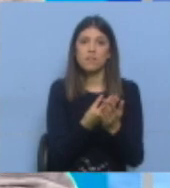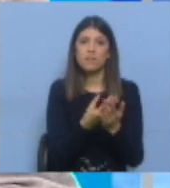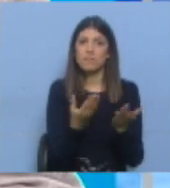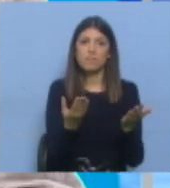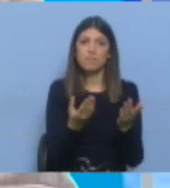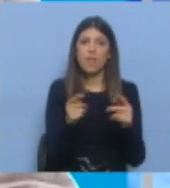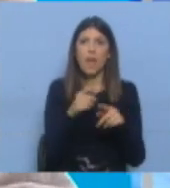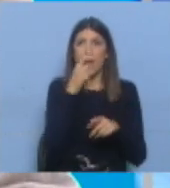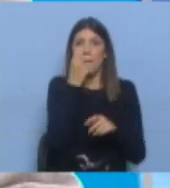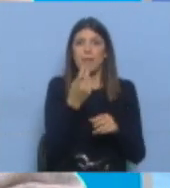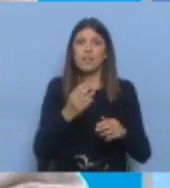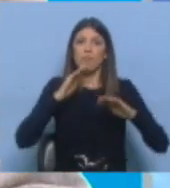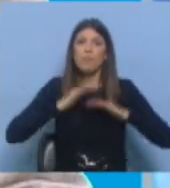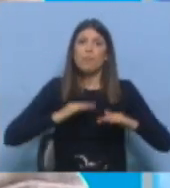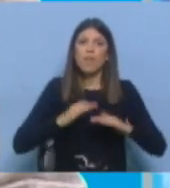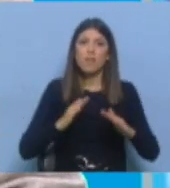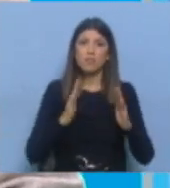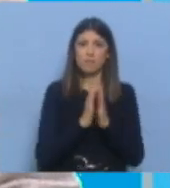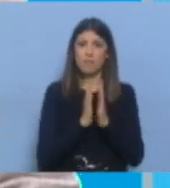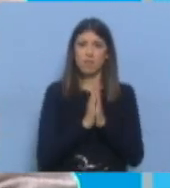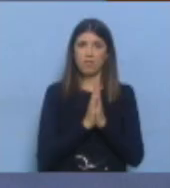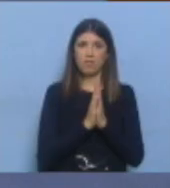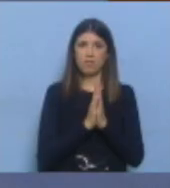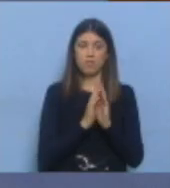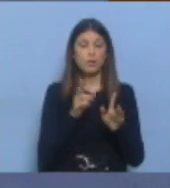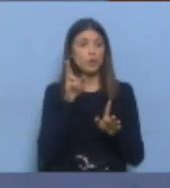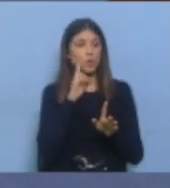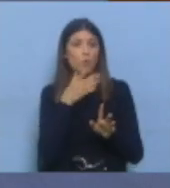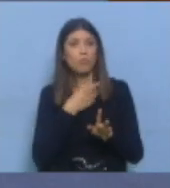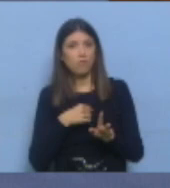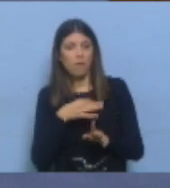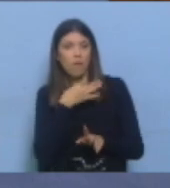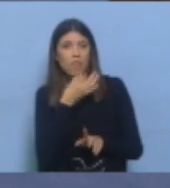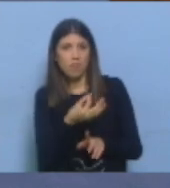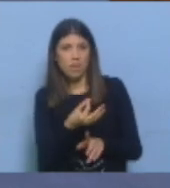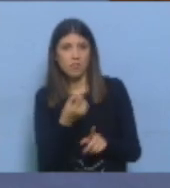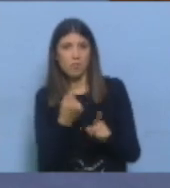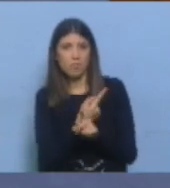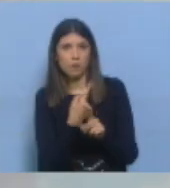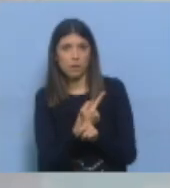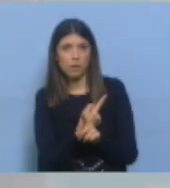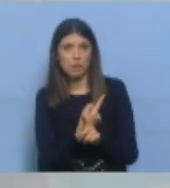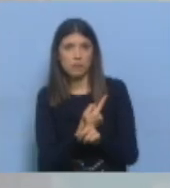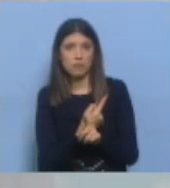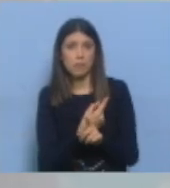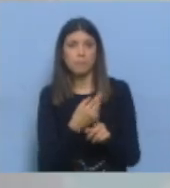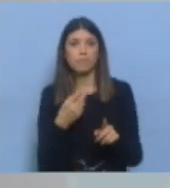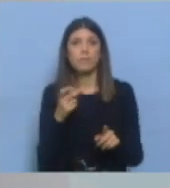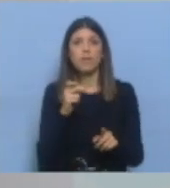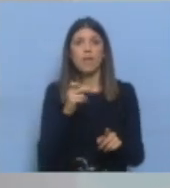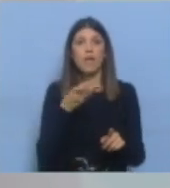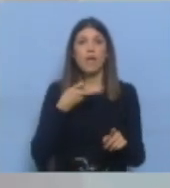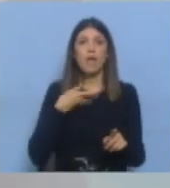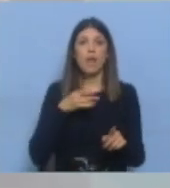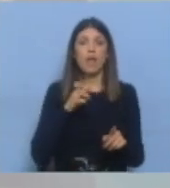não é um peso, é um desafio. Se me permitem, também gostava de juntar. Nesse sentido, a Adintra é muito impressionante ver como é